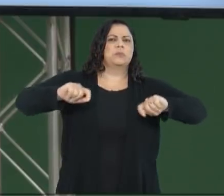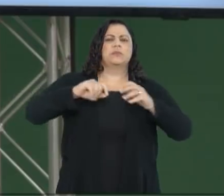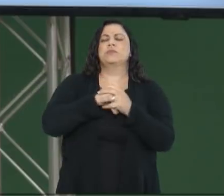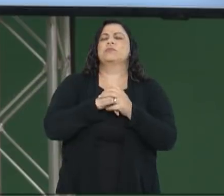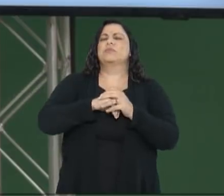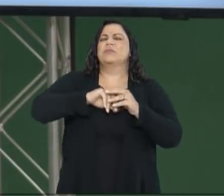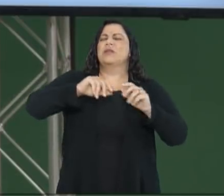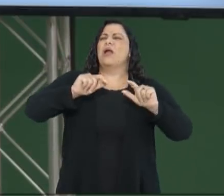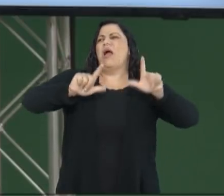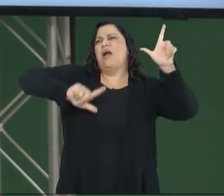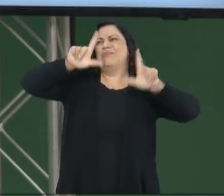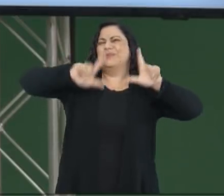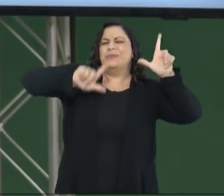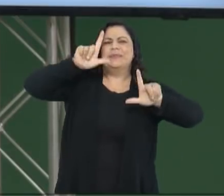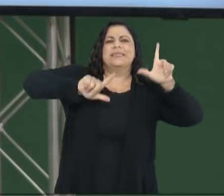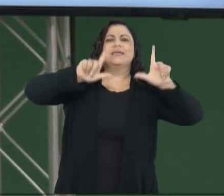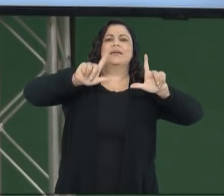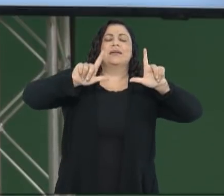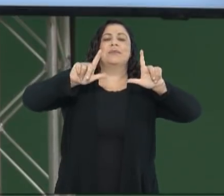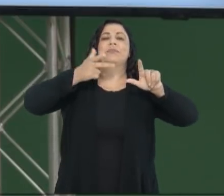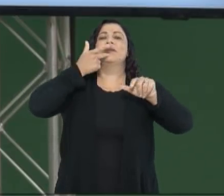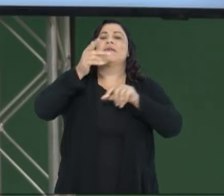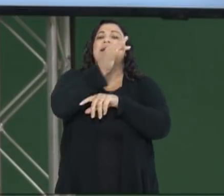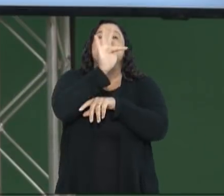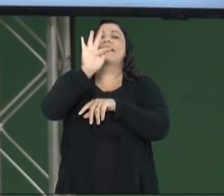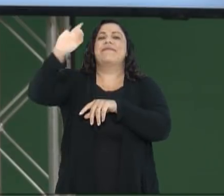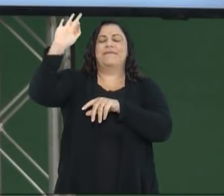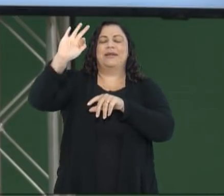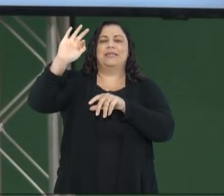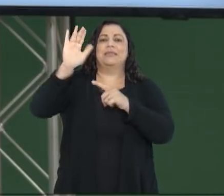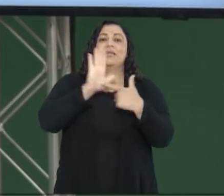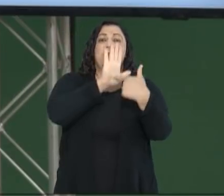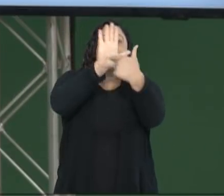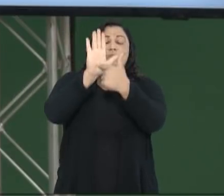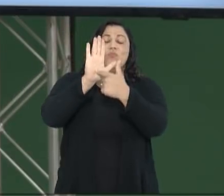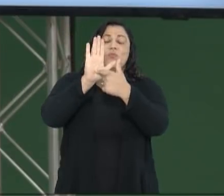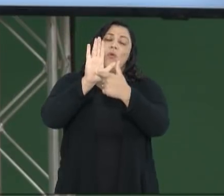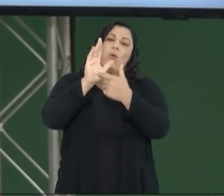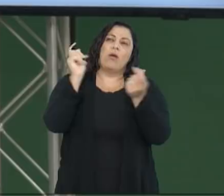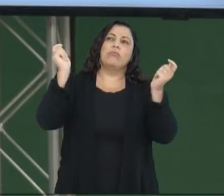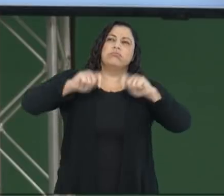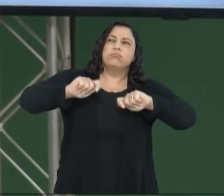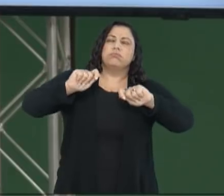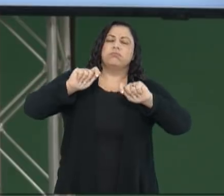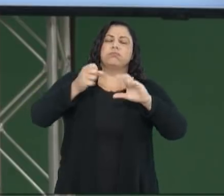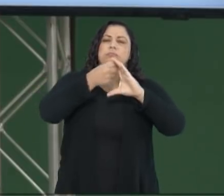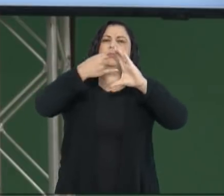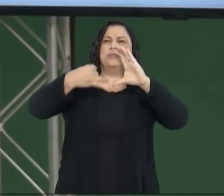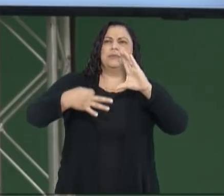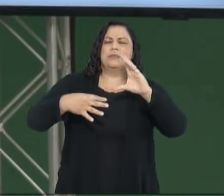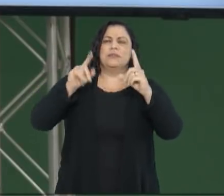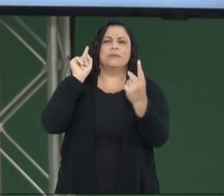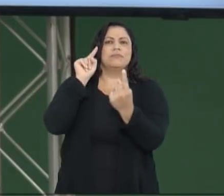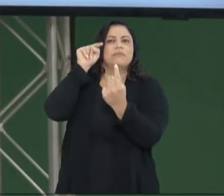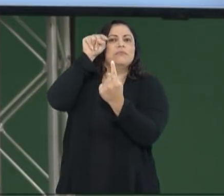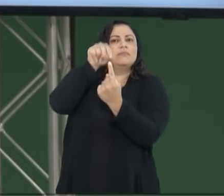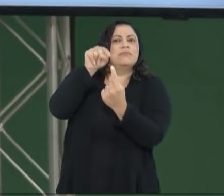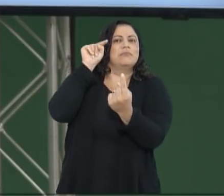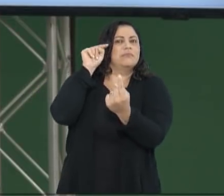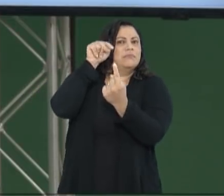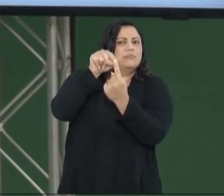documentários, programas que vão falar da França, vão apresentar características que são específicas desta paisagem e